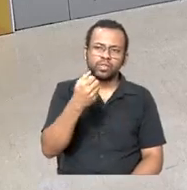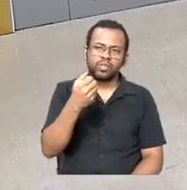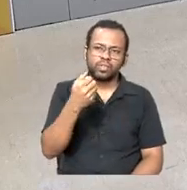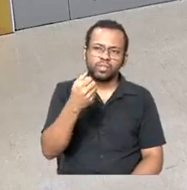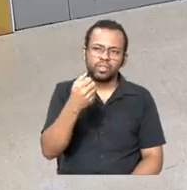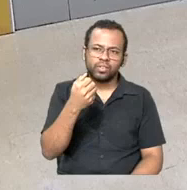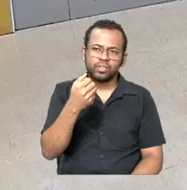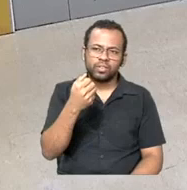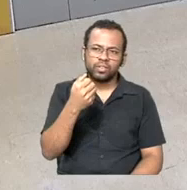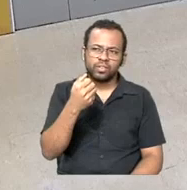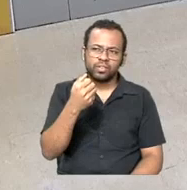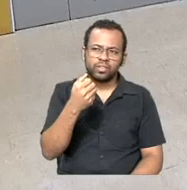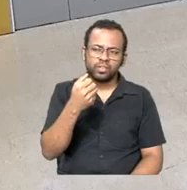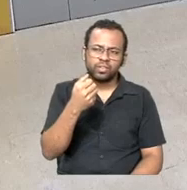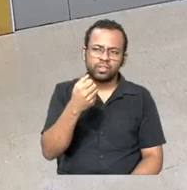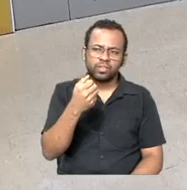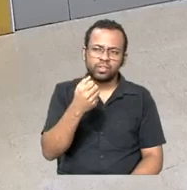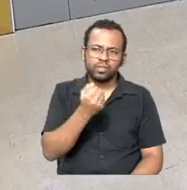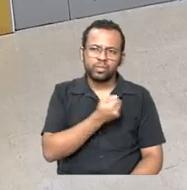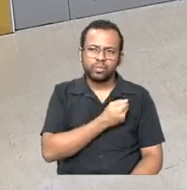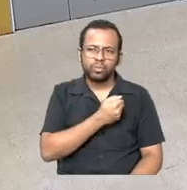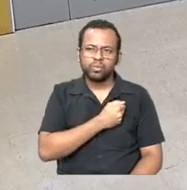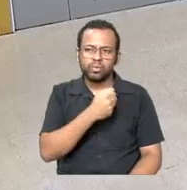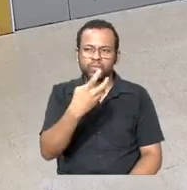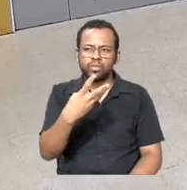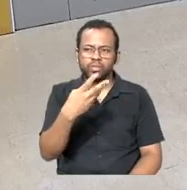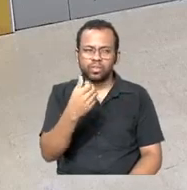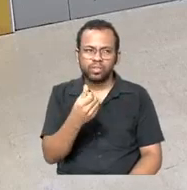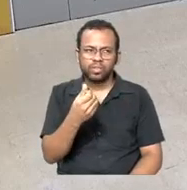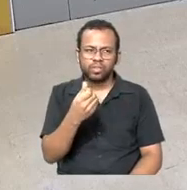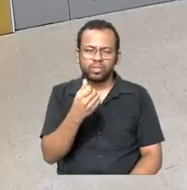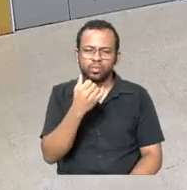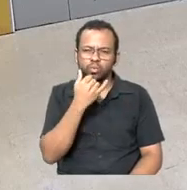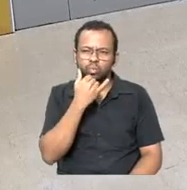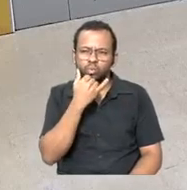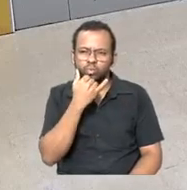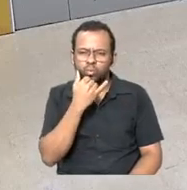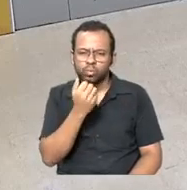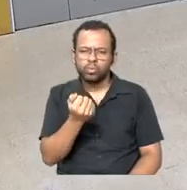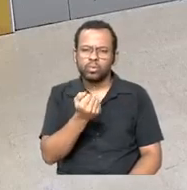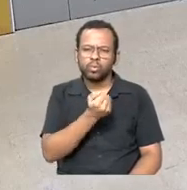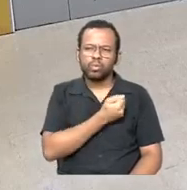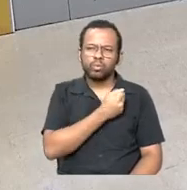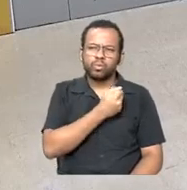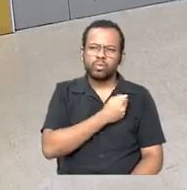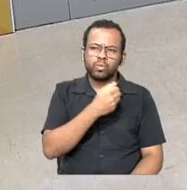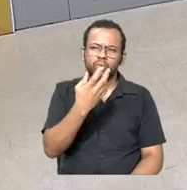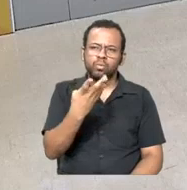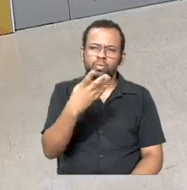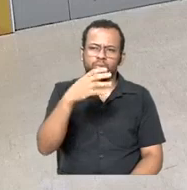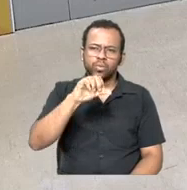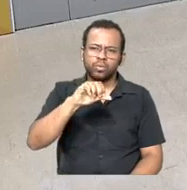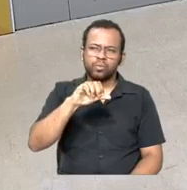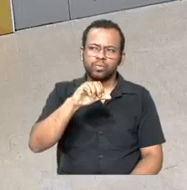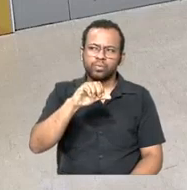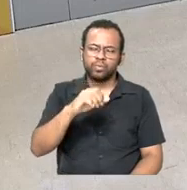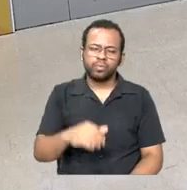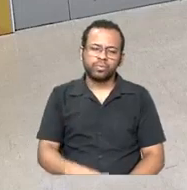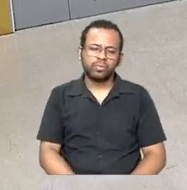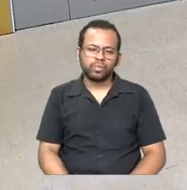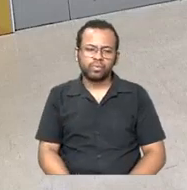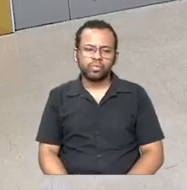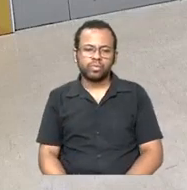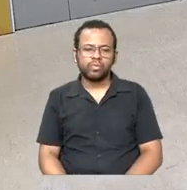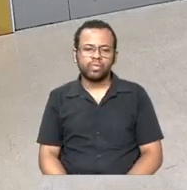perdão 36 perdão 36 corrigindo 49 49 49